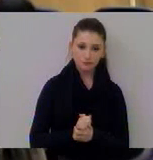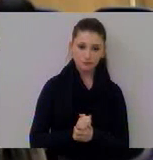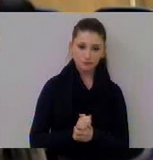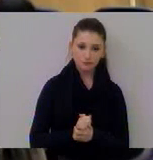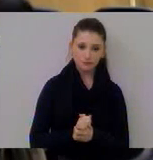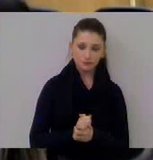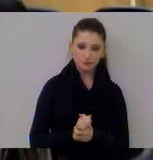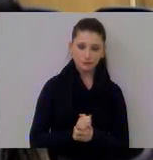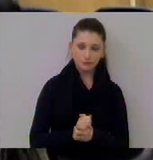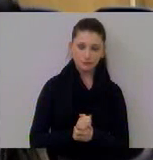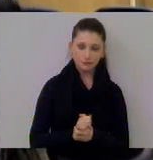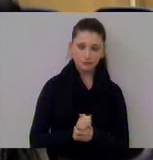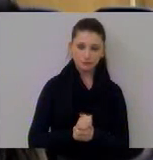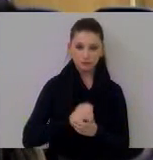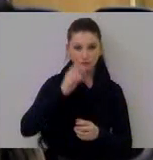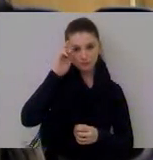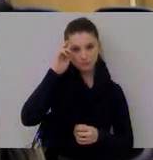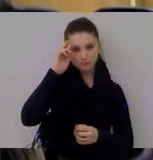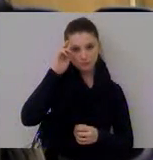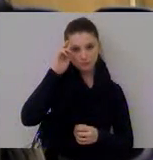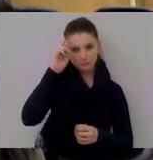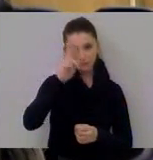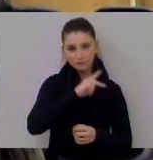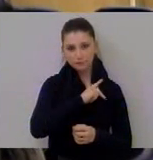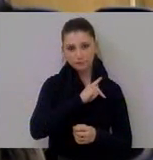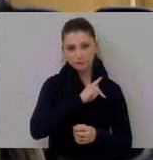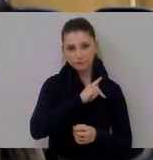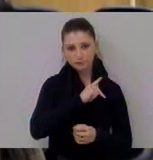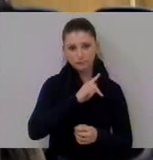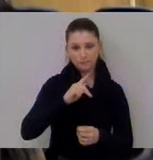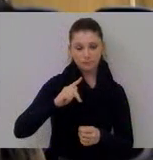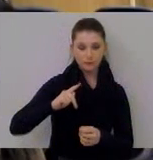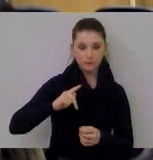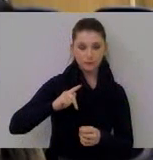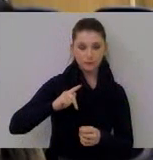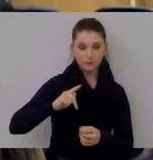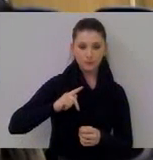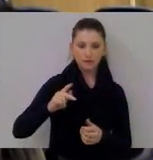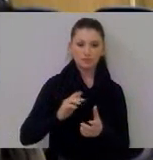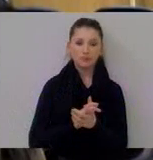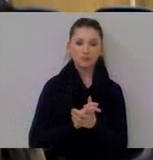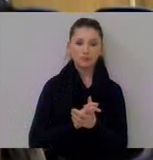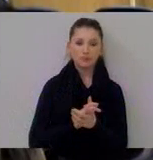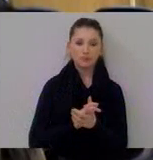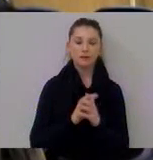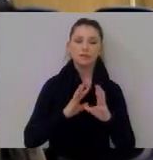Senhor presidente, demais membros da mesa,